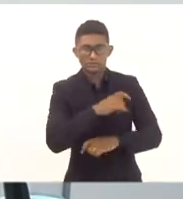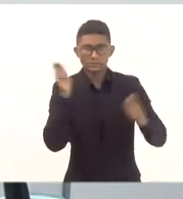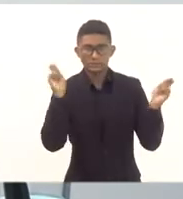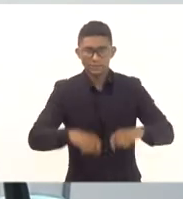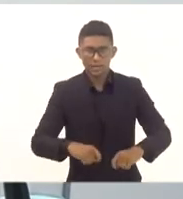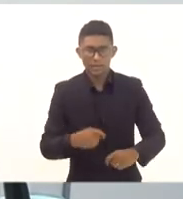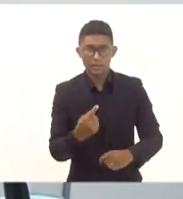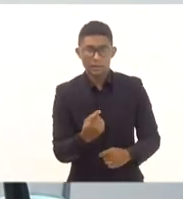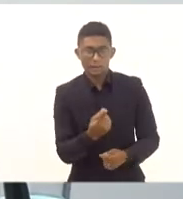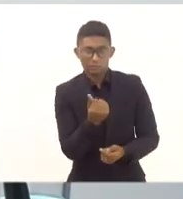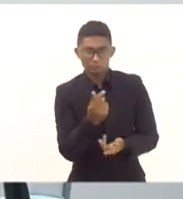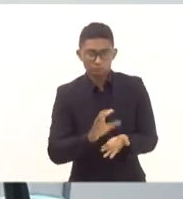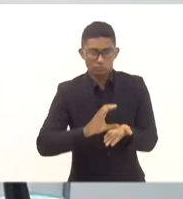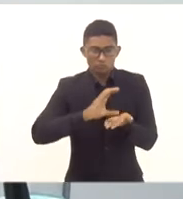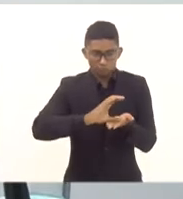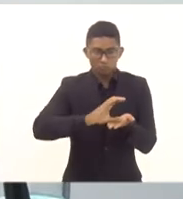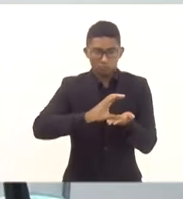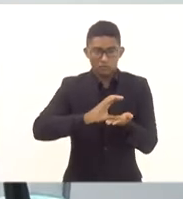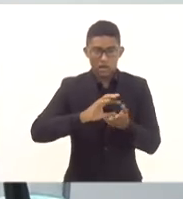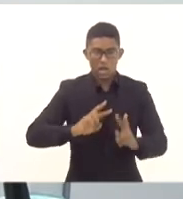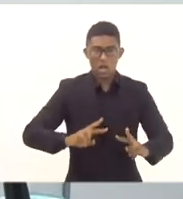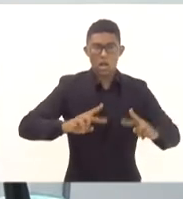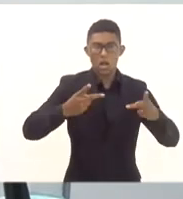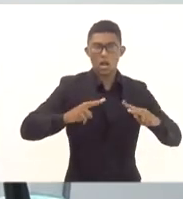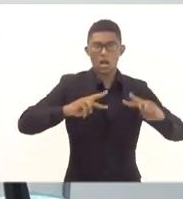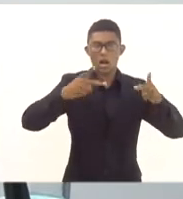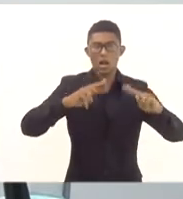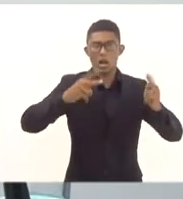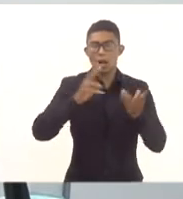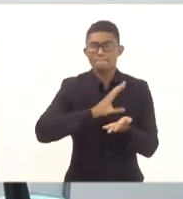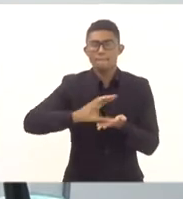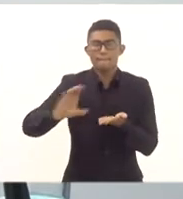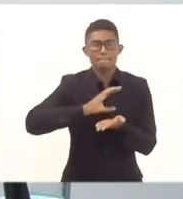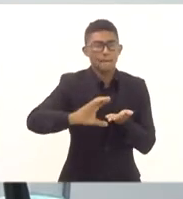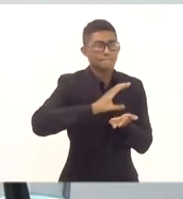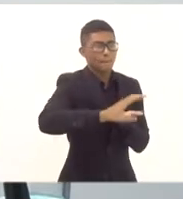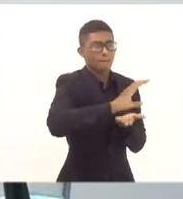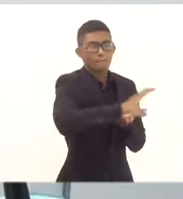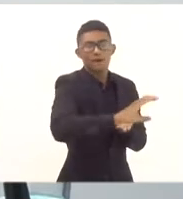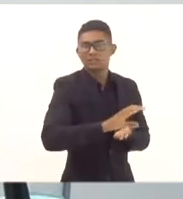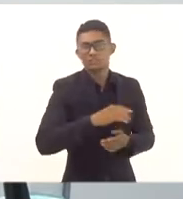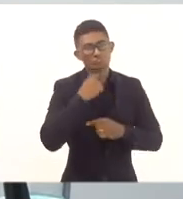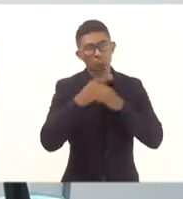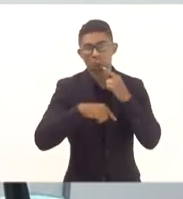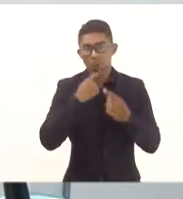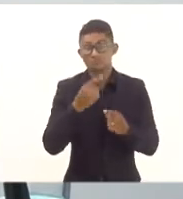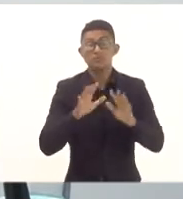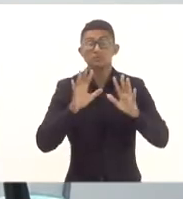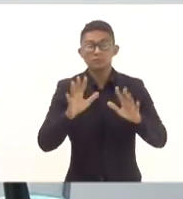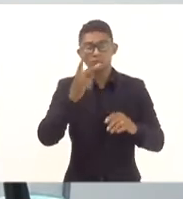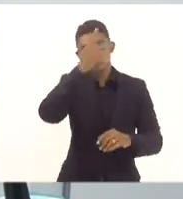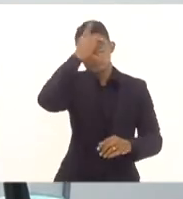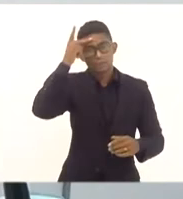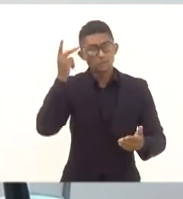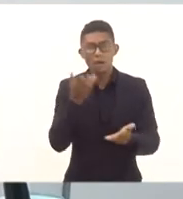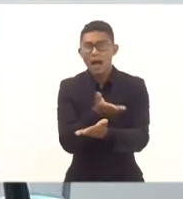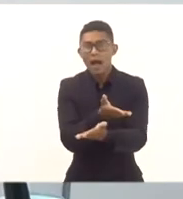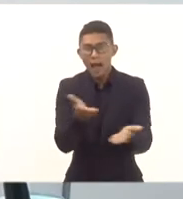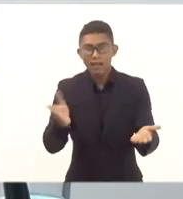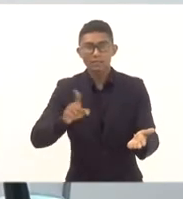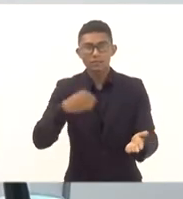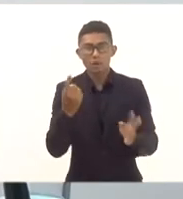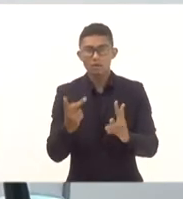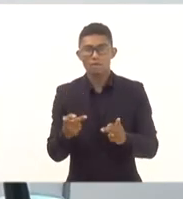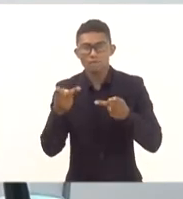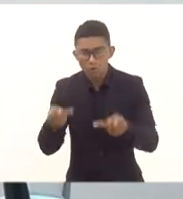tempo podemos notar que as pessoas sequer sabiam e estavam sendo beneficiadas pelo super